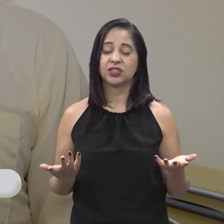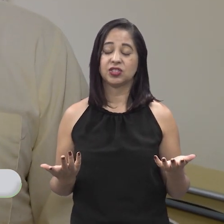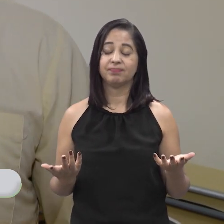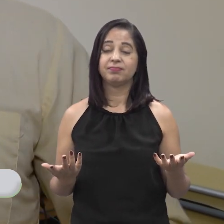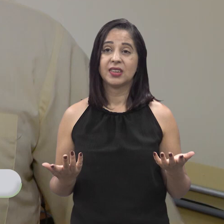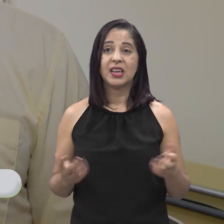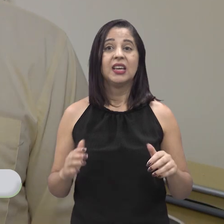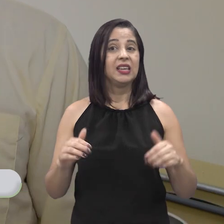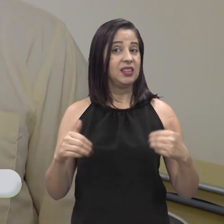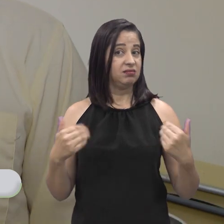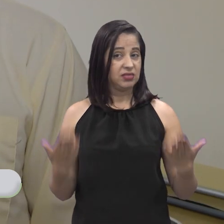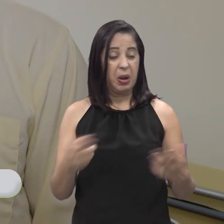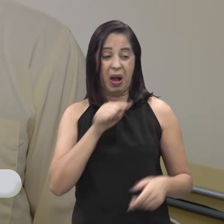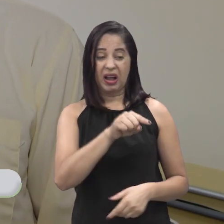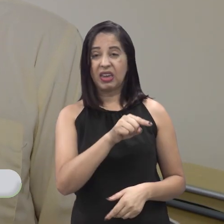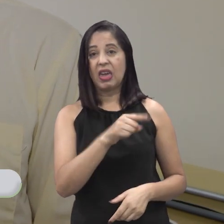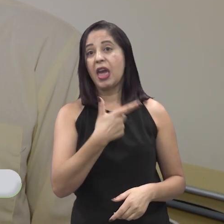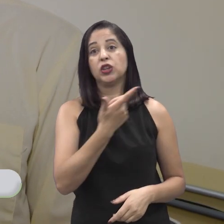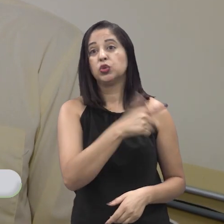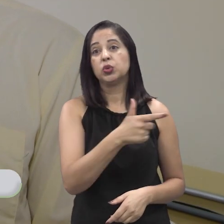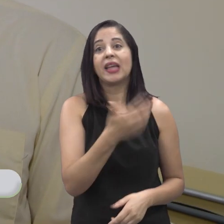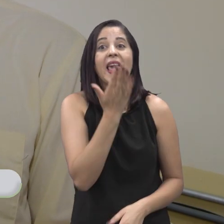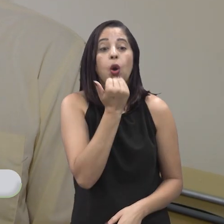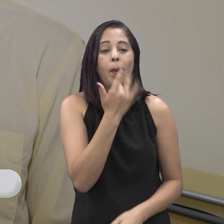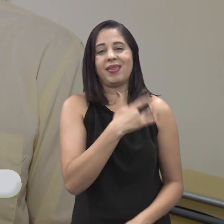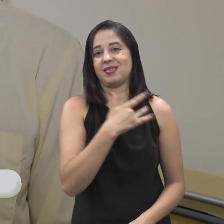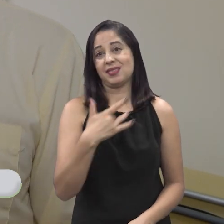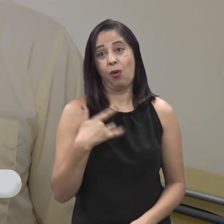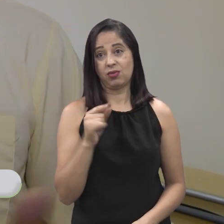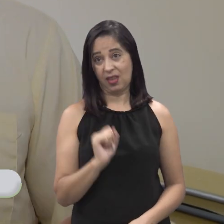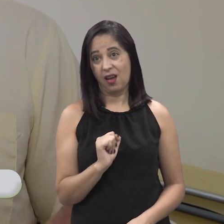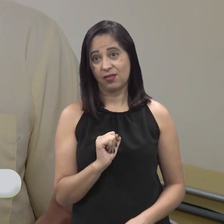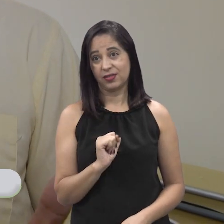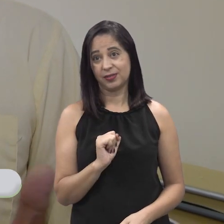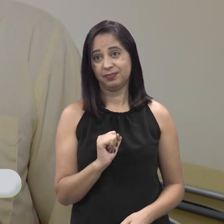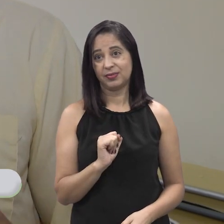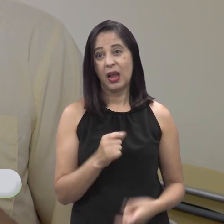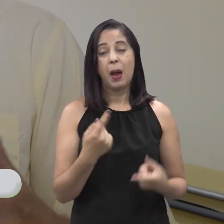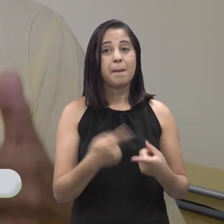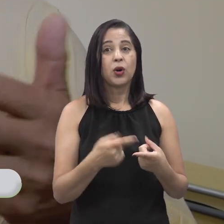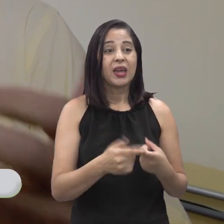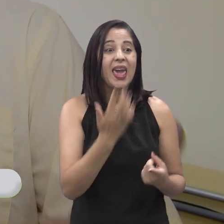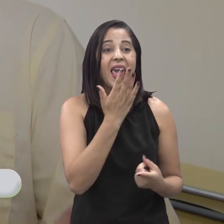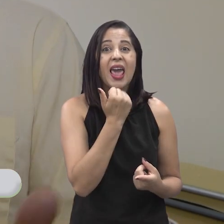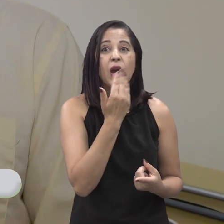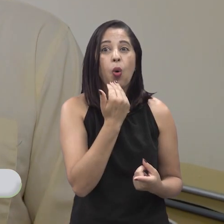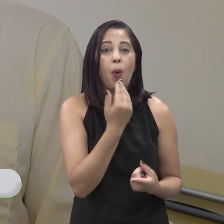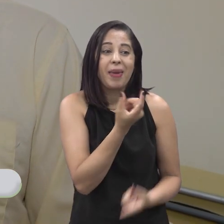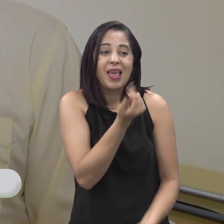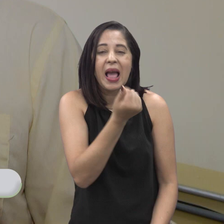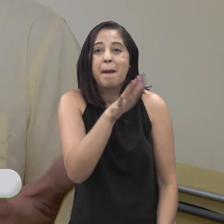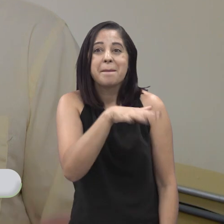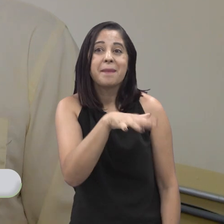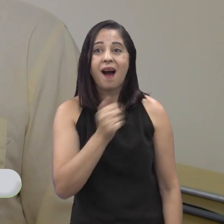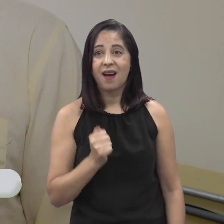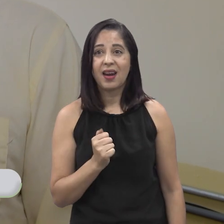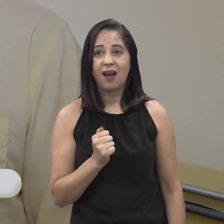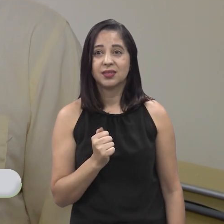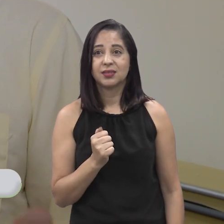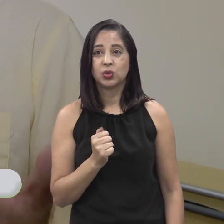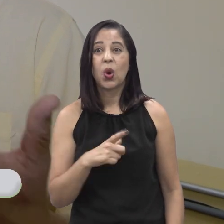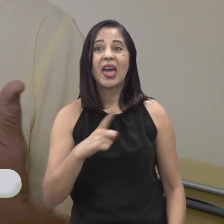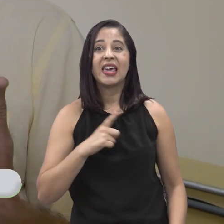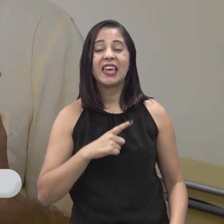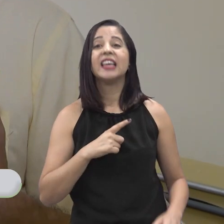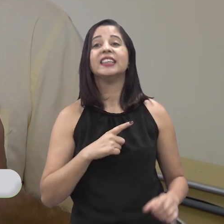Isso faz com que as pessoas não tenham acesso a uma alimentação saudável, porque ela vai comer alimentos muito mais baratos, cheios de